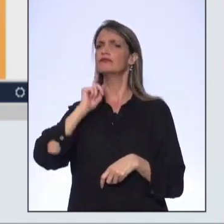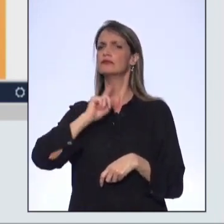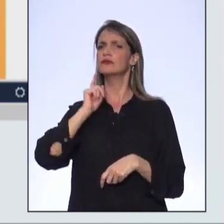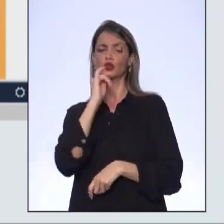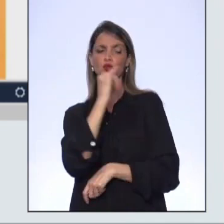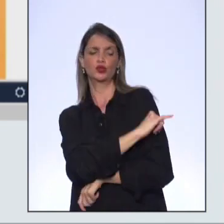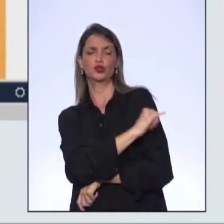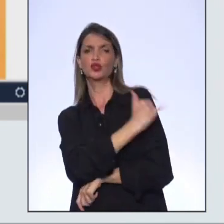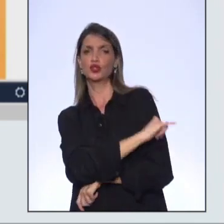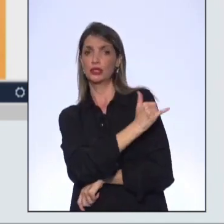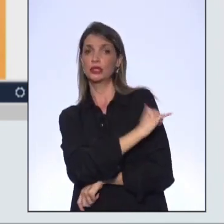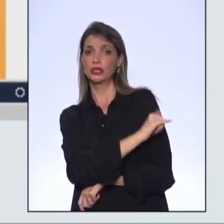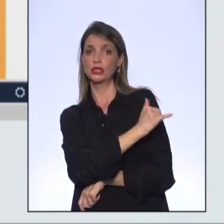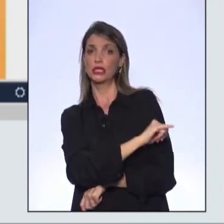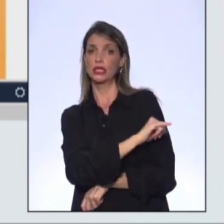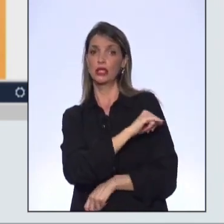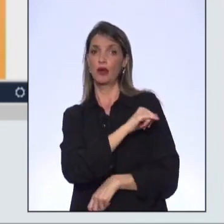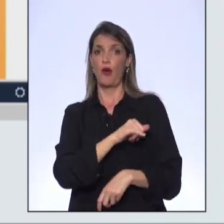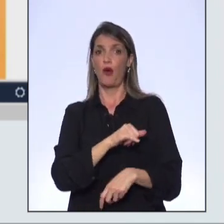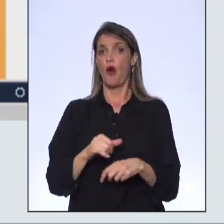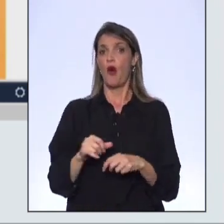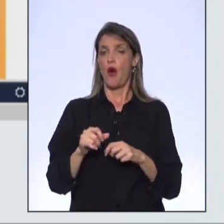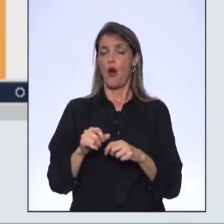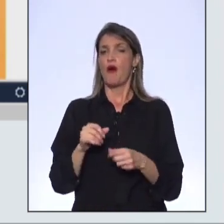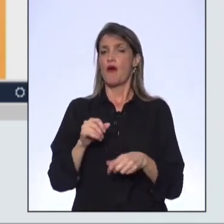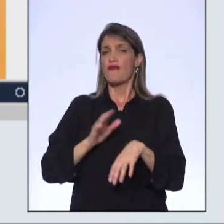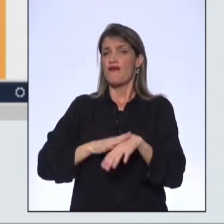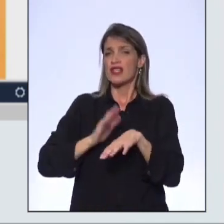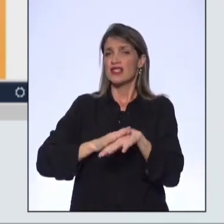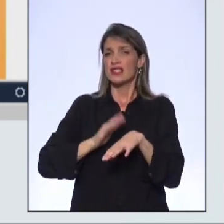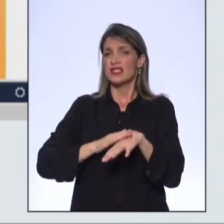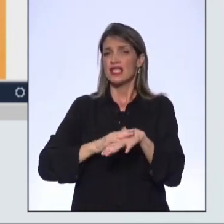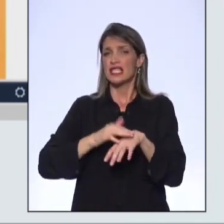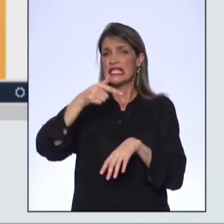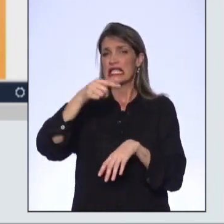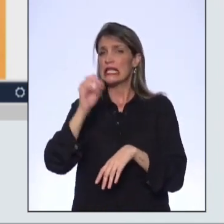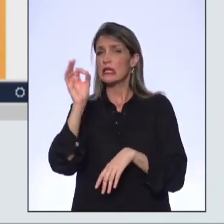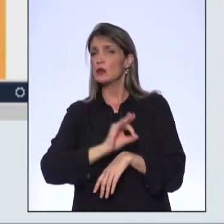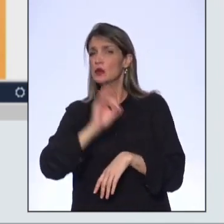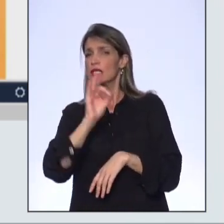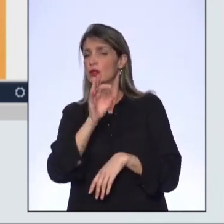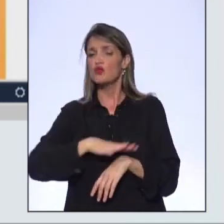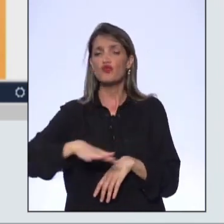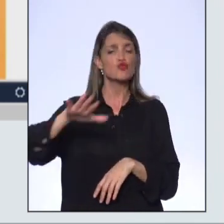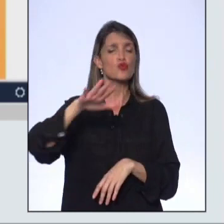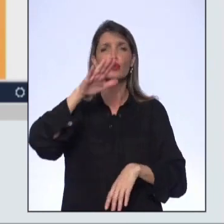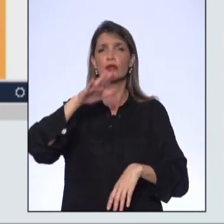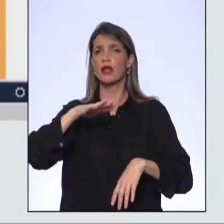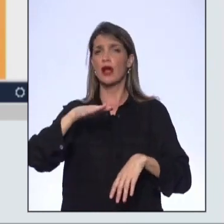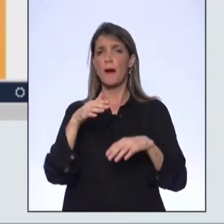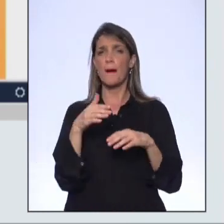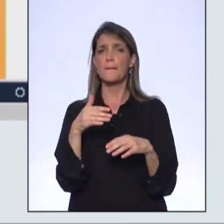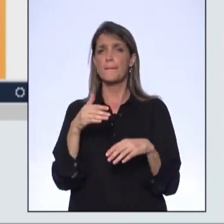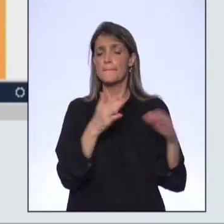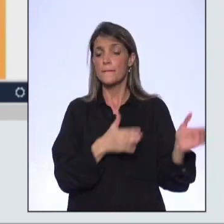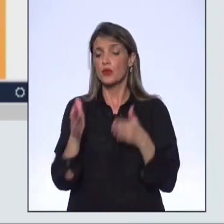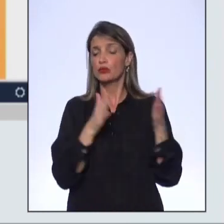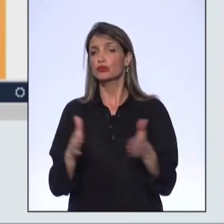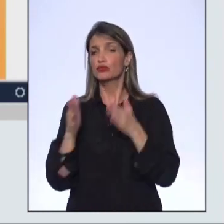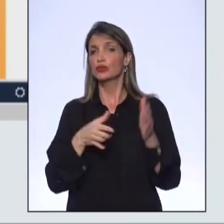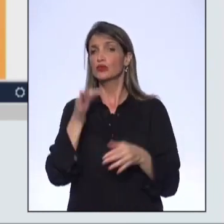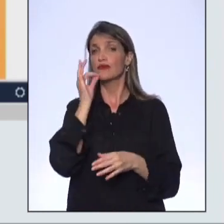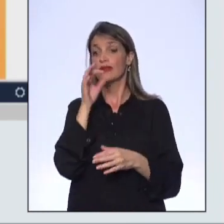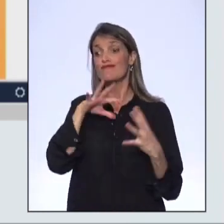de Janeiro produziam sozinhos 70% de toda a produção de café mundial. O estado de São